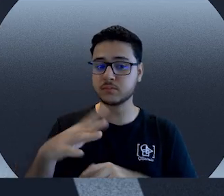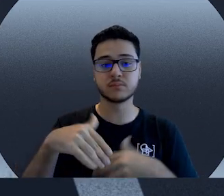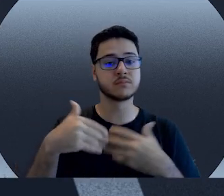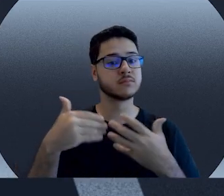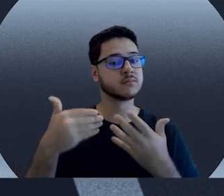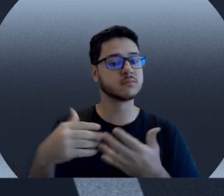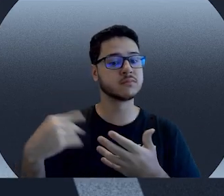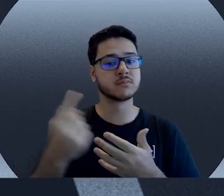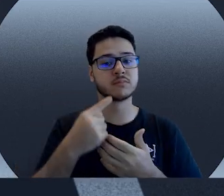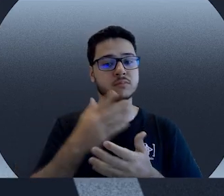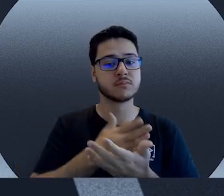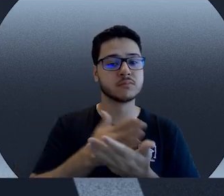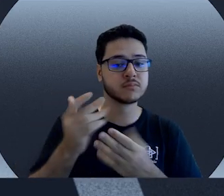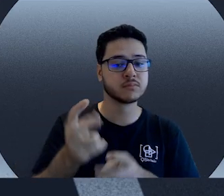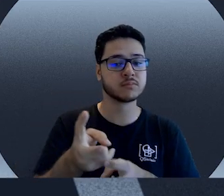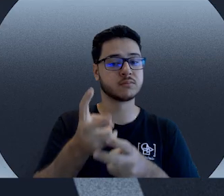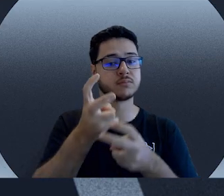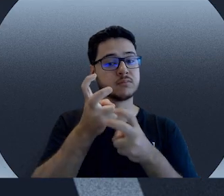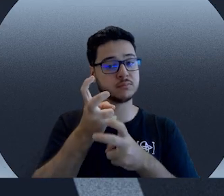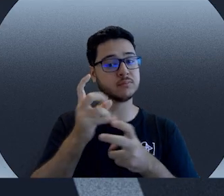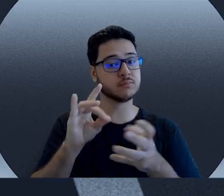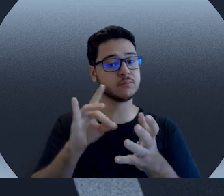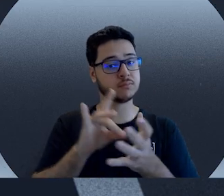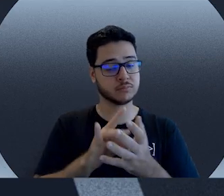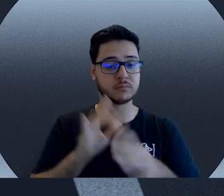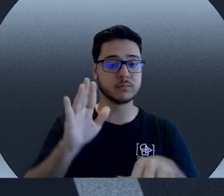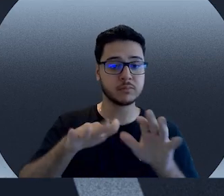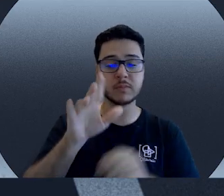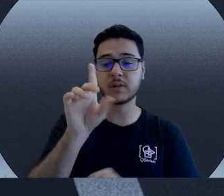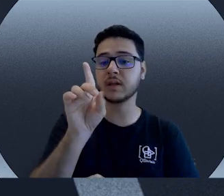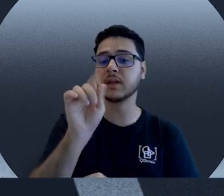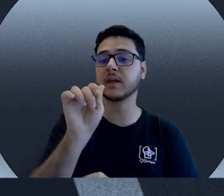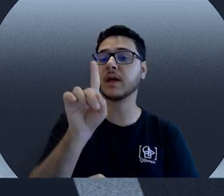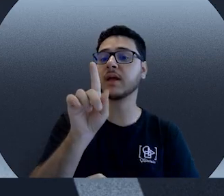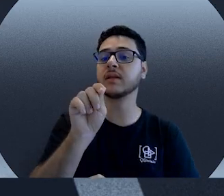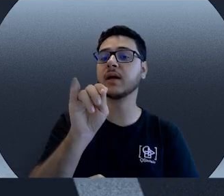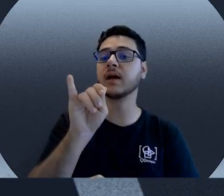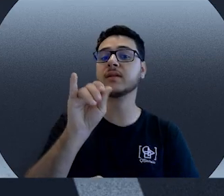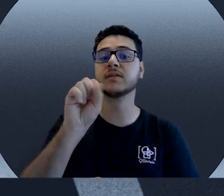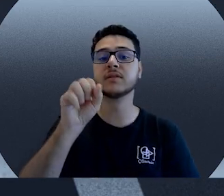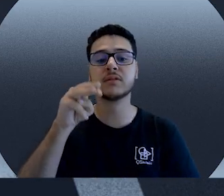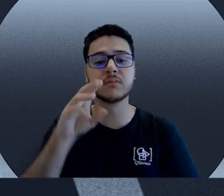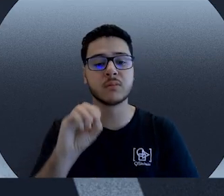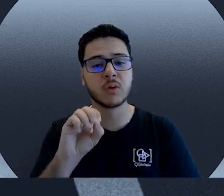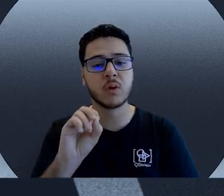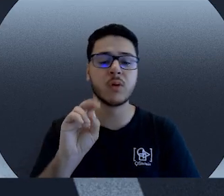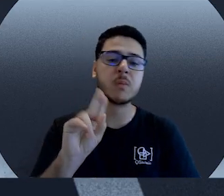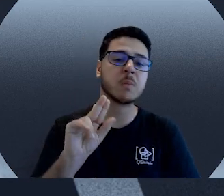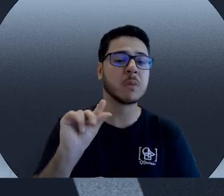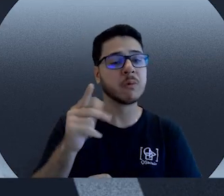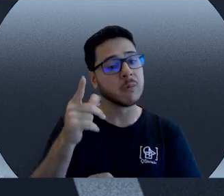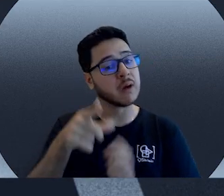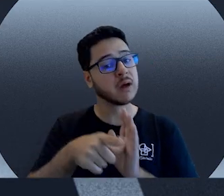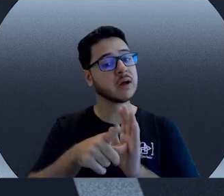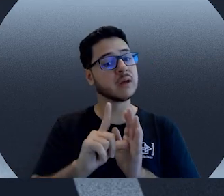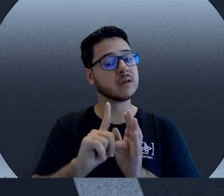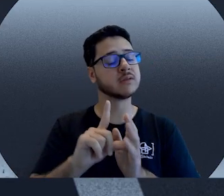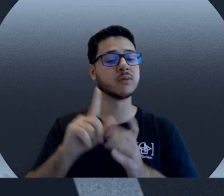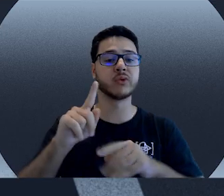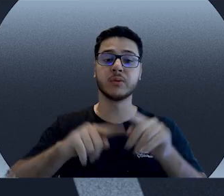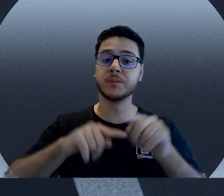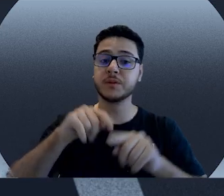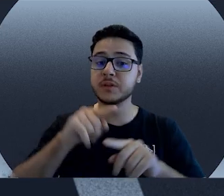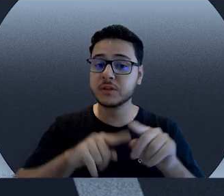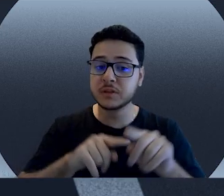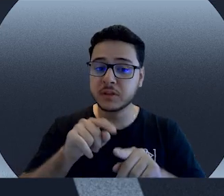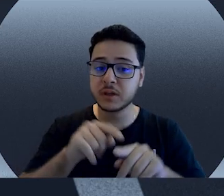característica, e a gente começa a ver isso, talvez, lá no dadaísmo, um pouco mais atrás, quando eles pegam objetos corriqueiros